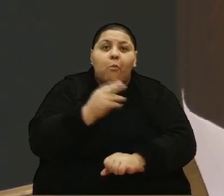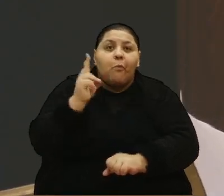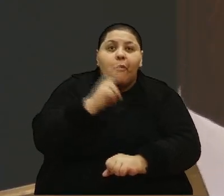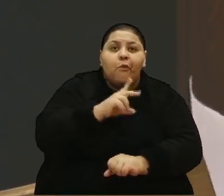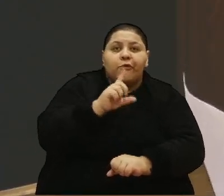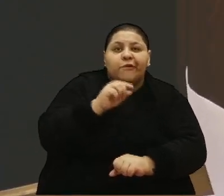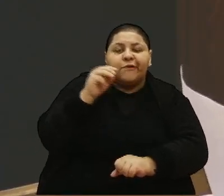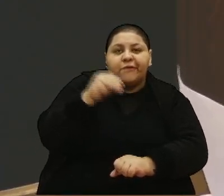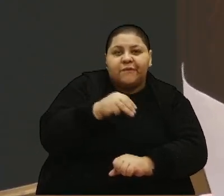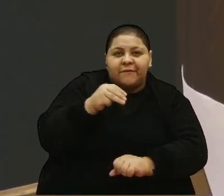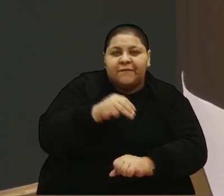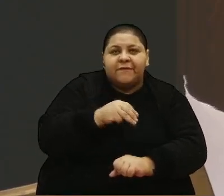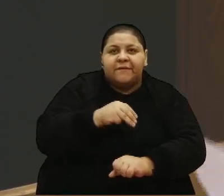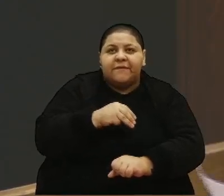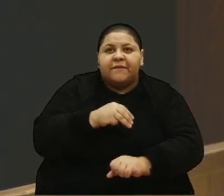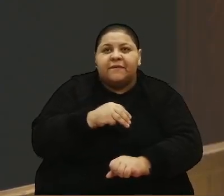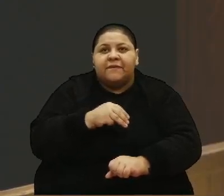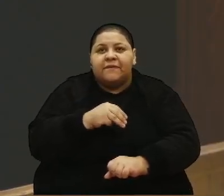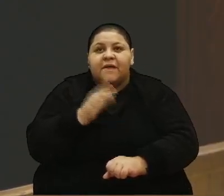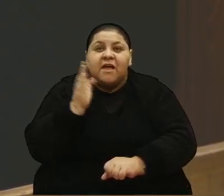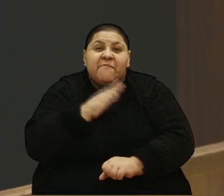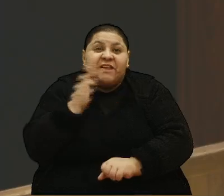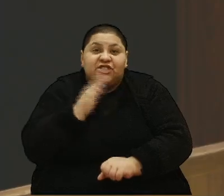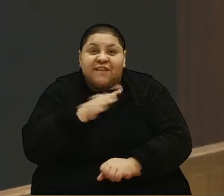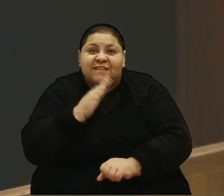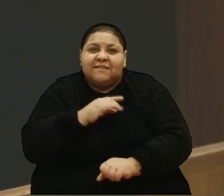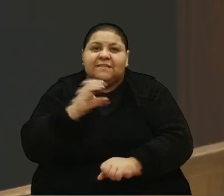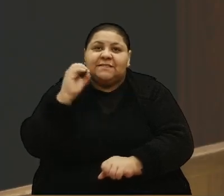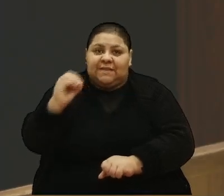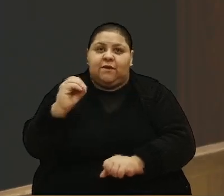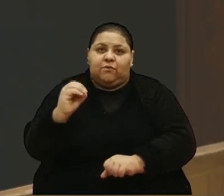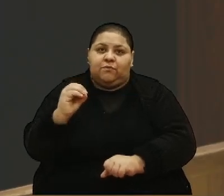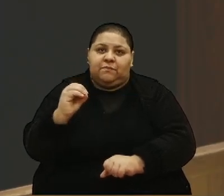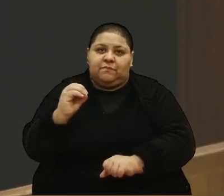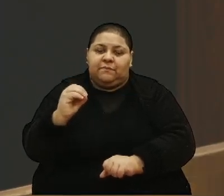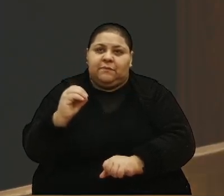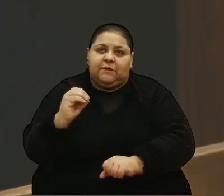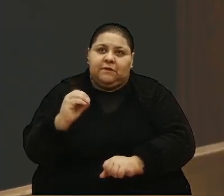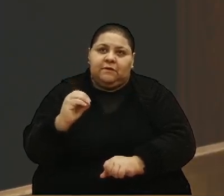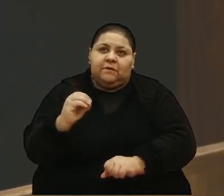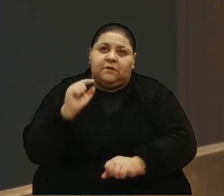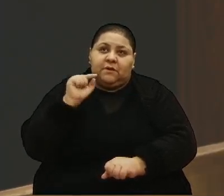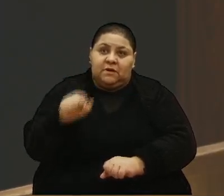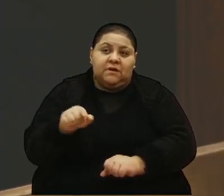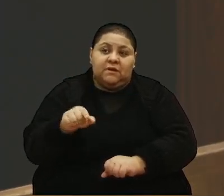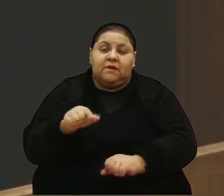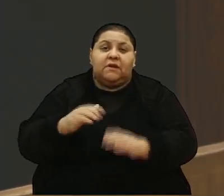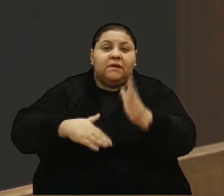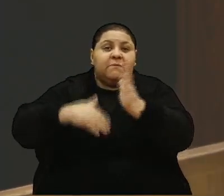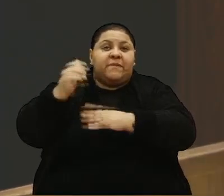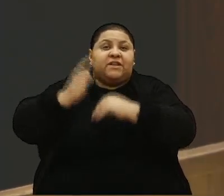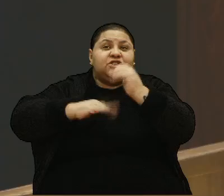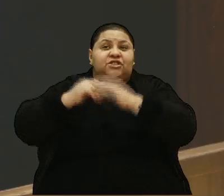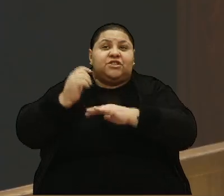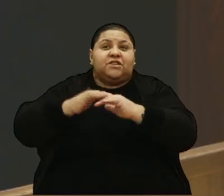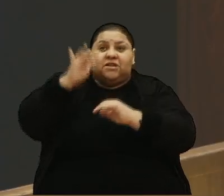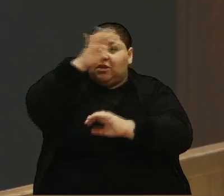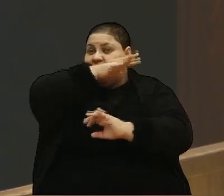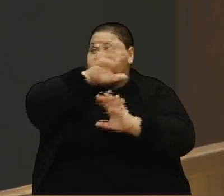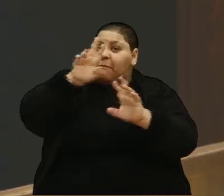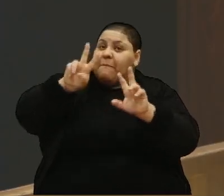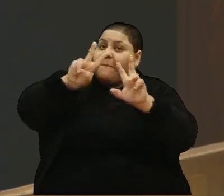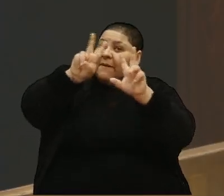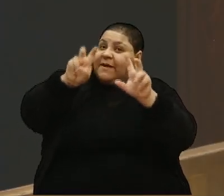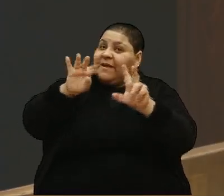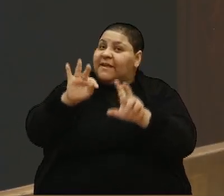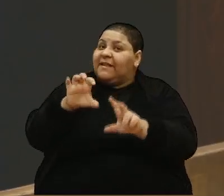10 minutos. E emergência, 0. Isso, ele é praticado em tese hoje no município de Caxias do Sul. Não